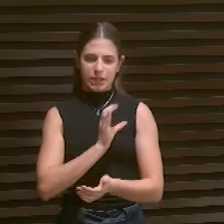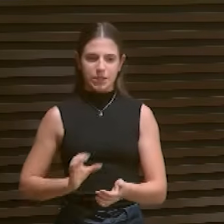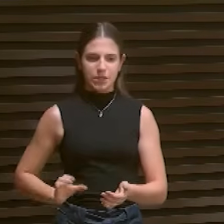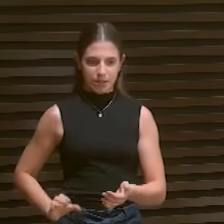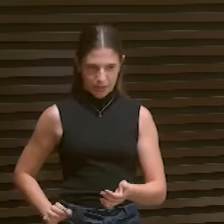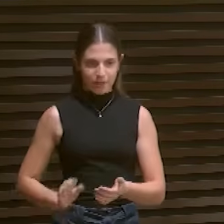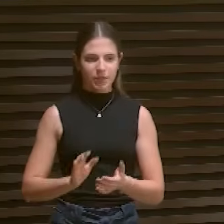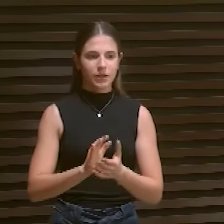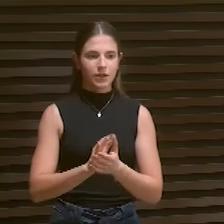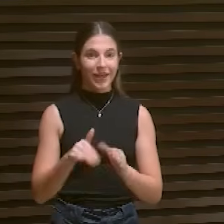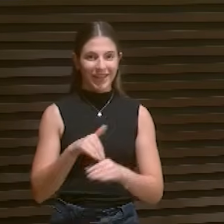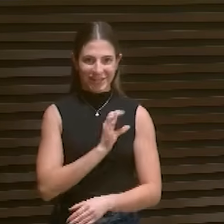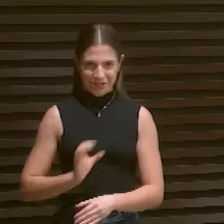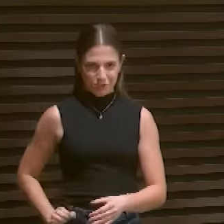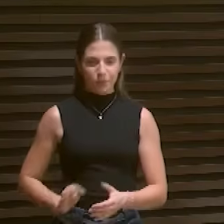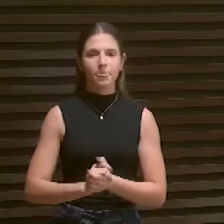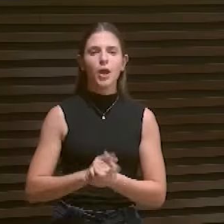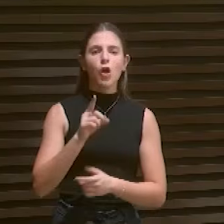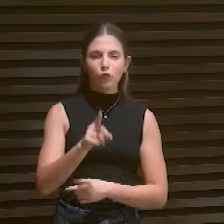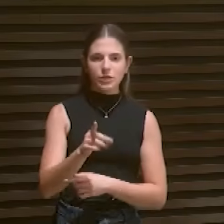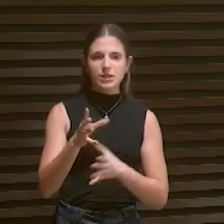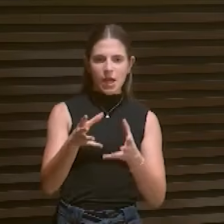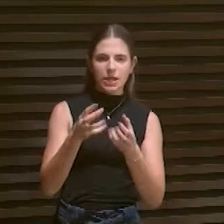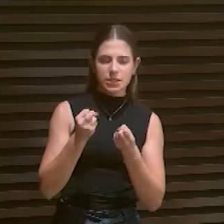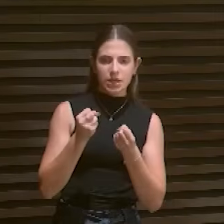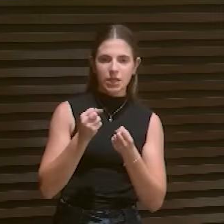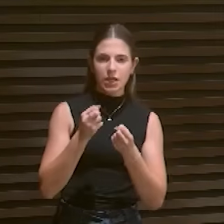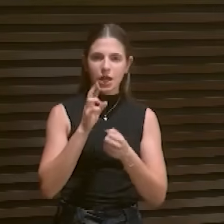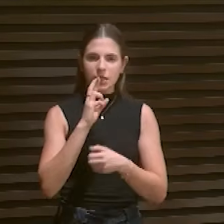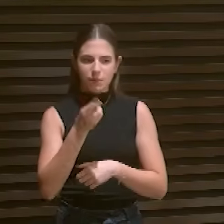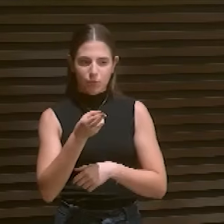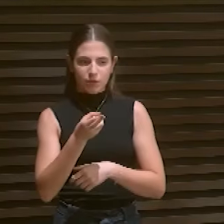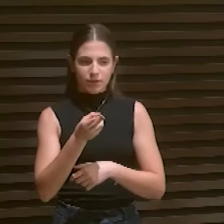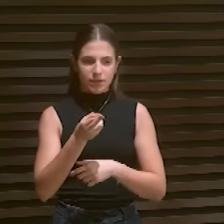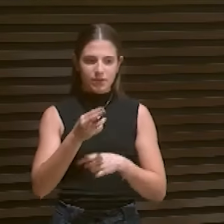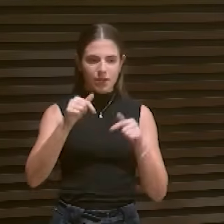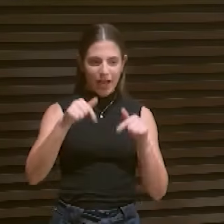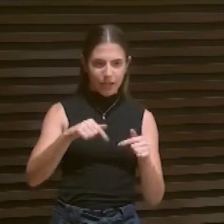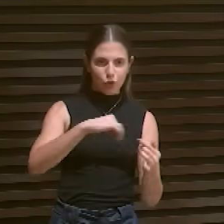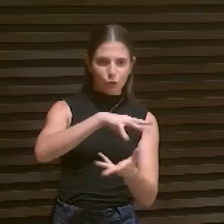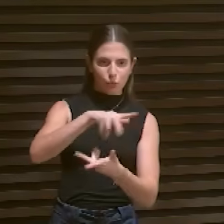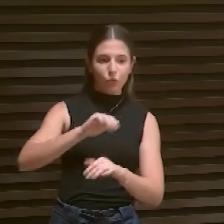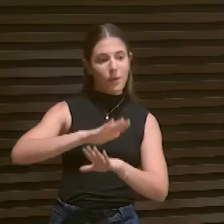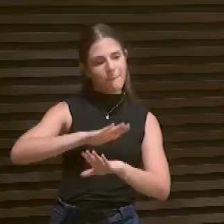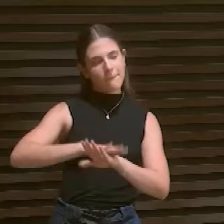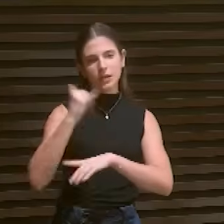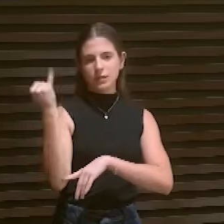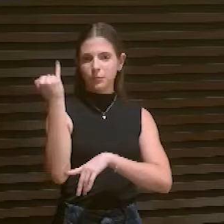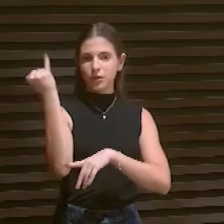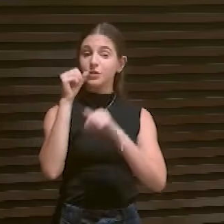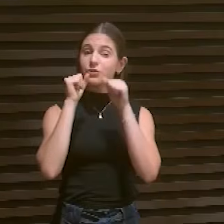Você considera os resultados presentes e materiais mais importantes do que a bênção